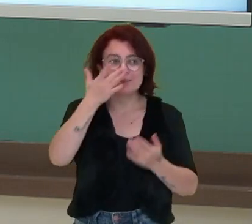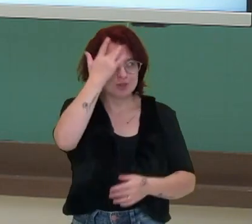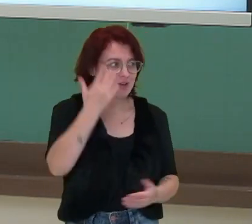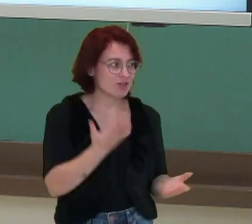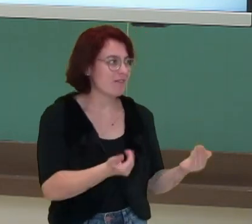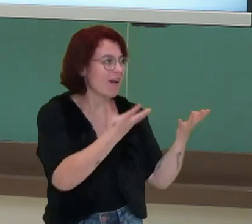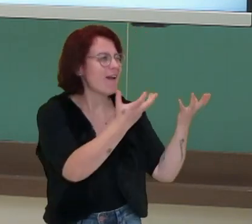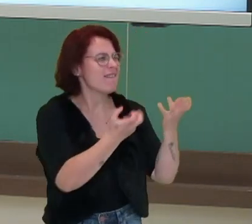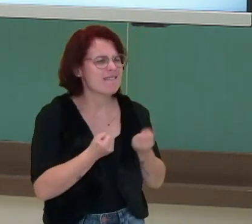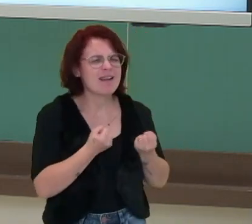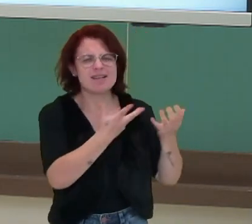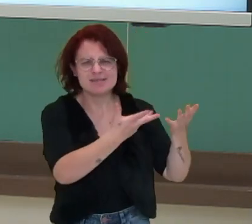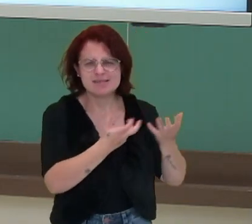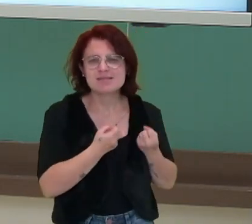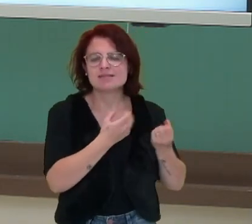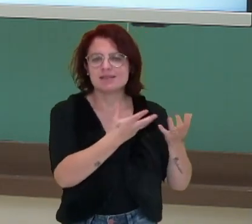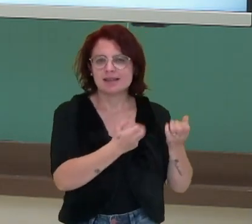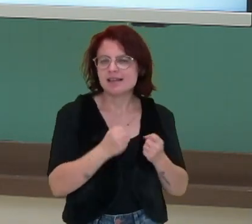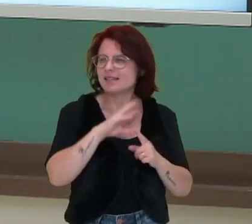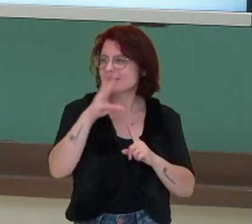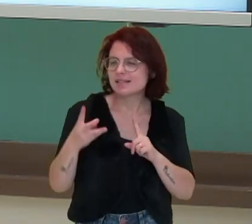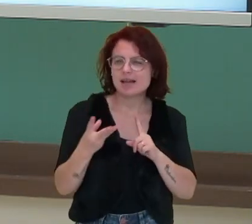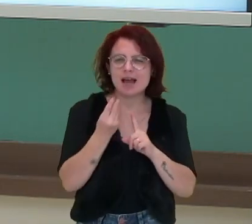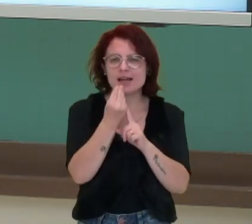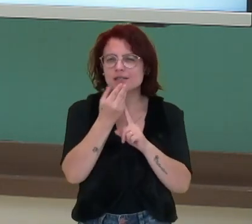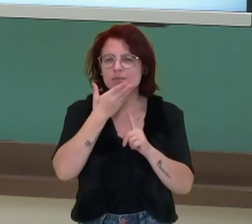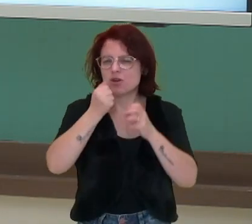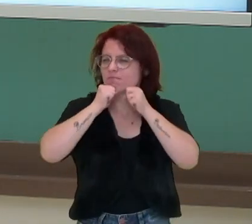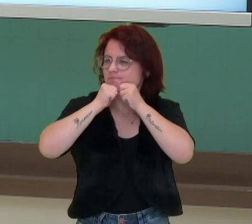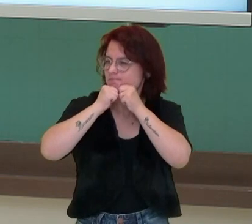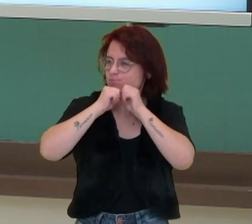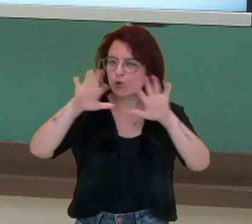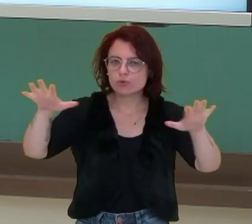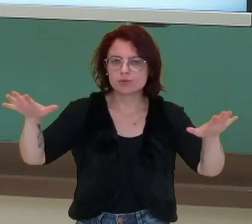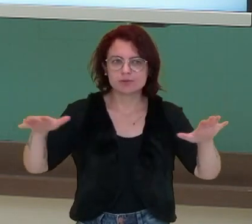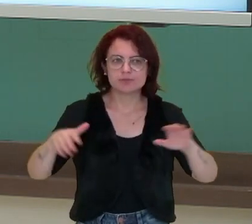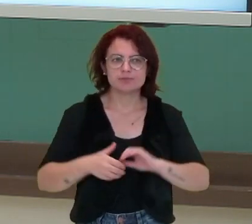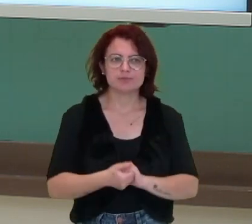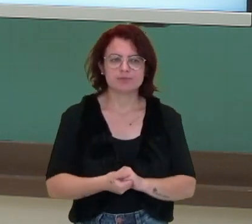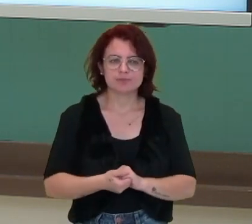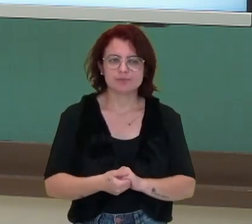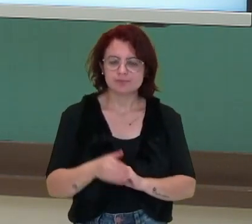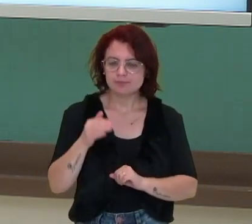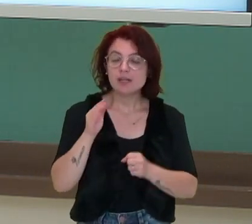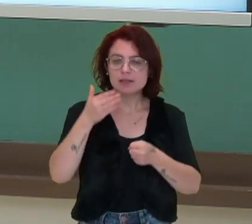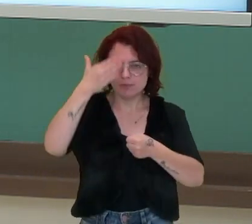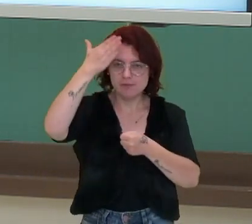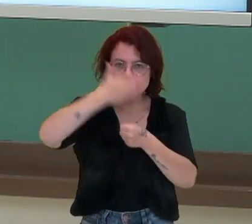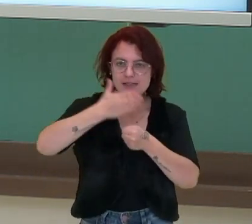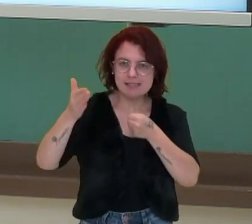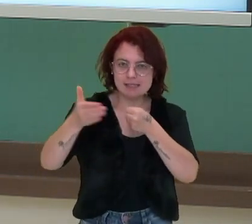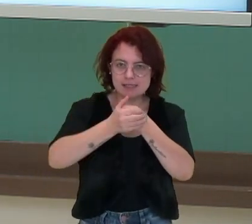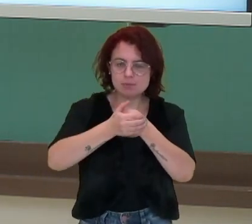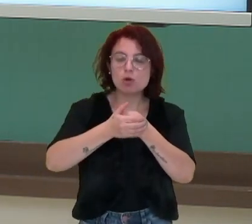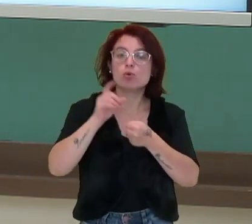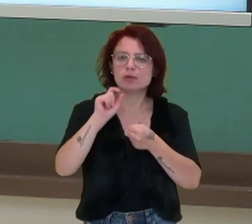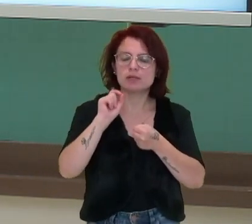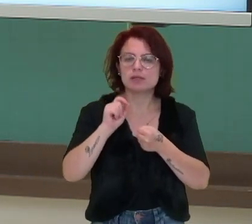isso. E eles estavam fazendo a arte ser uma arma de propagar isso. Lembrando vocês que o fascismo pega essa ideia por